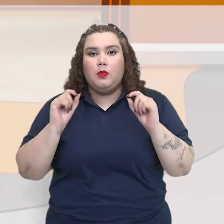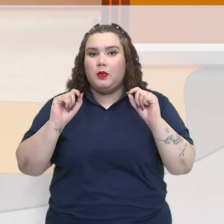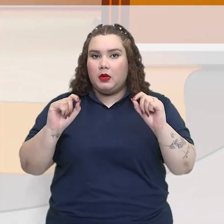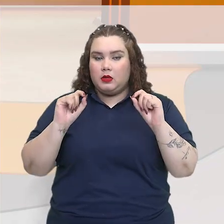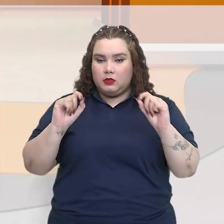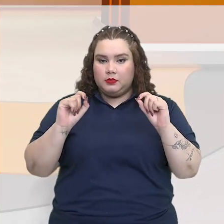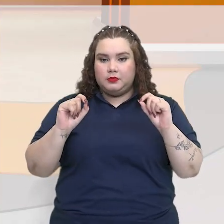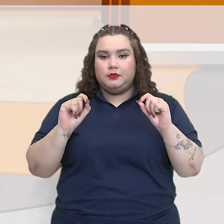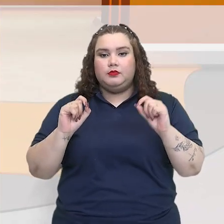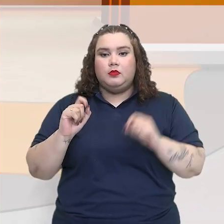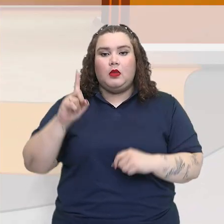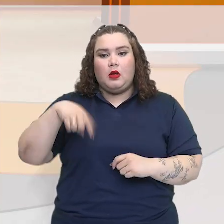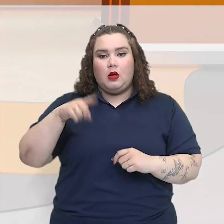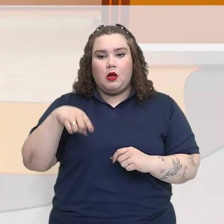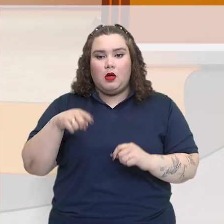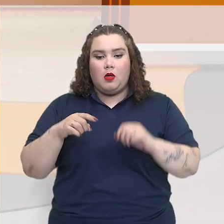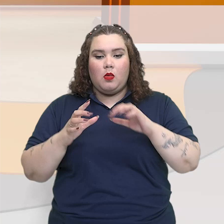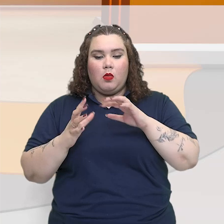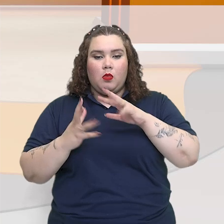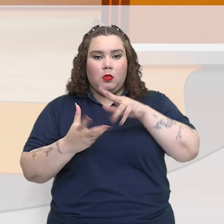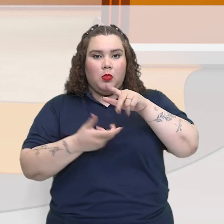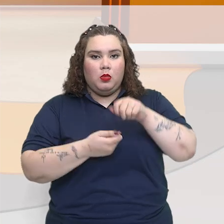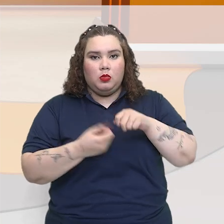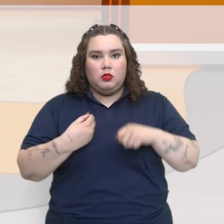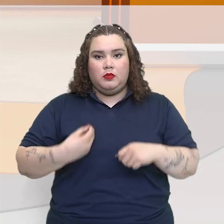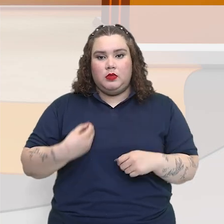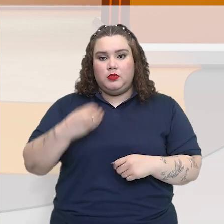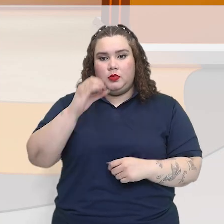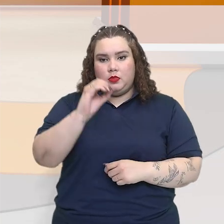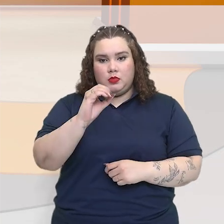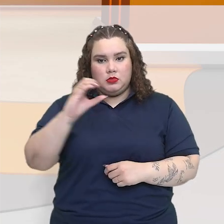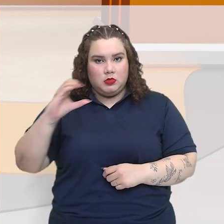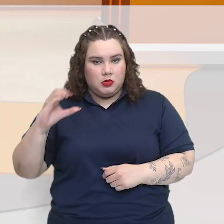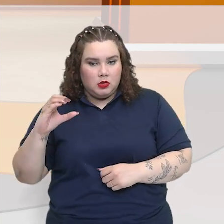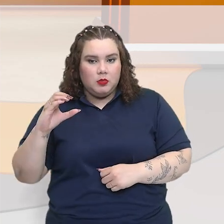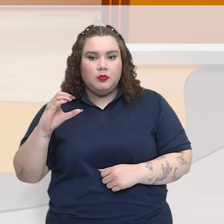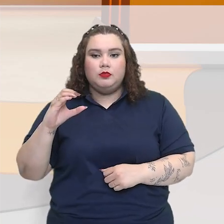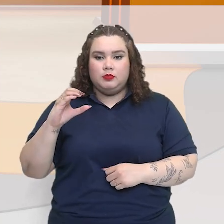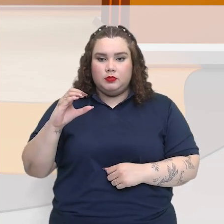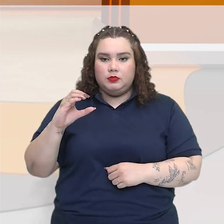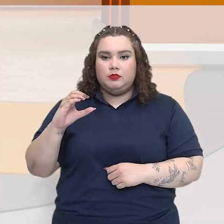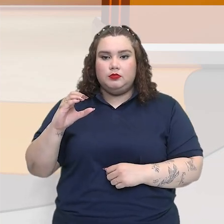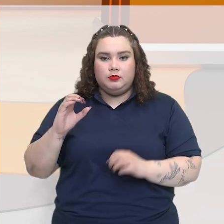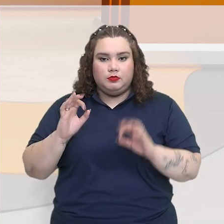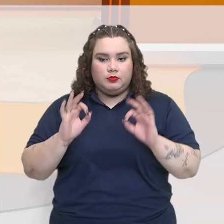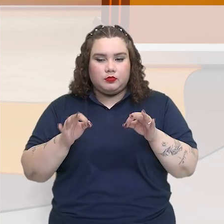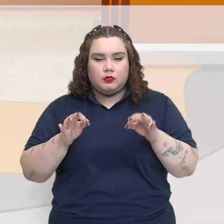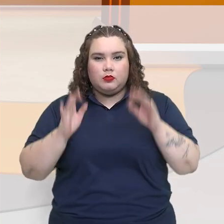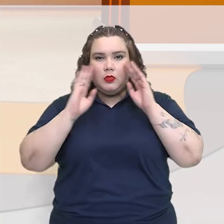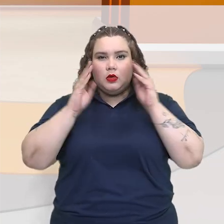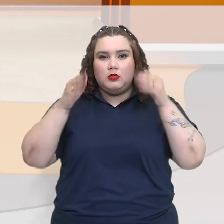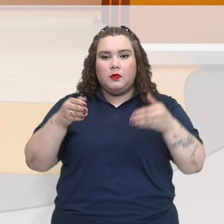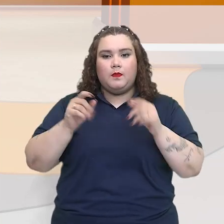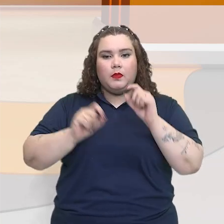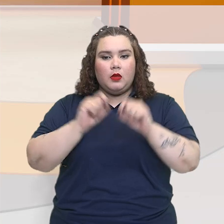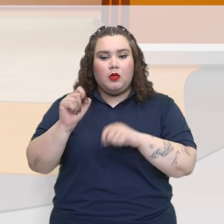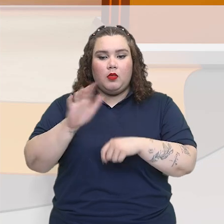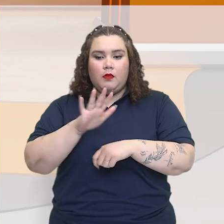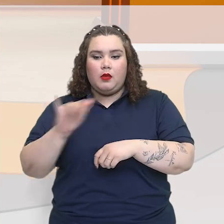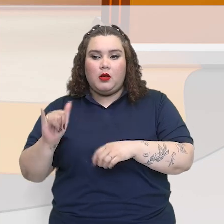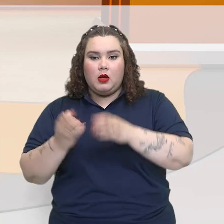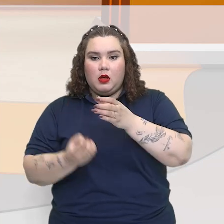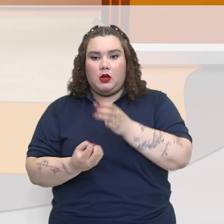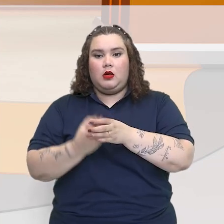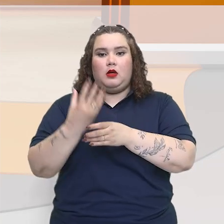mais para o mundo ocidental, especificamente no que vai ser